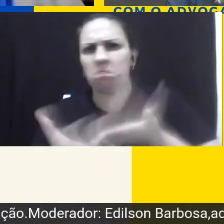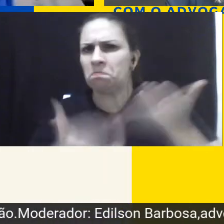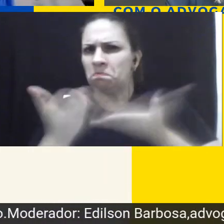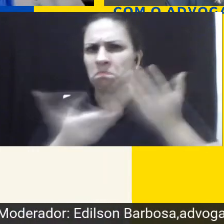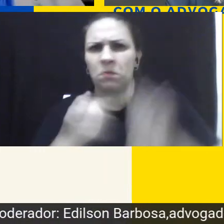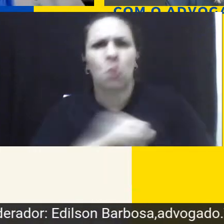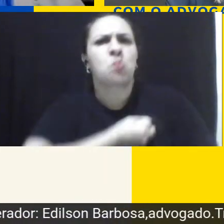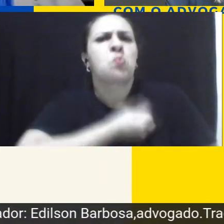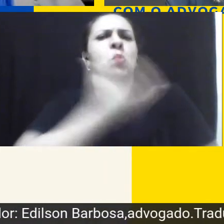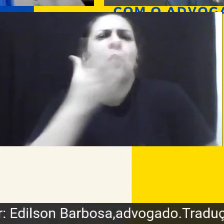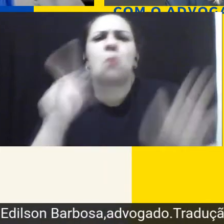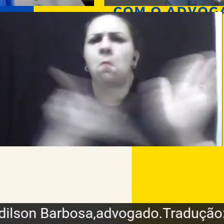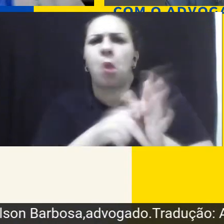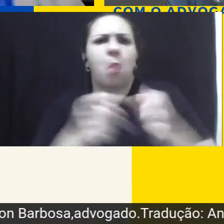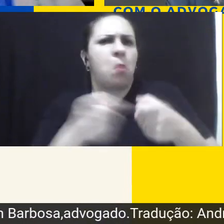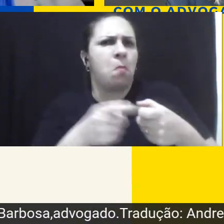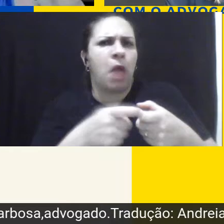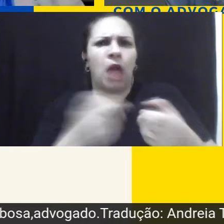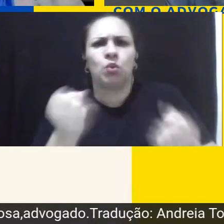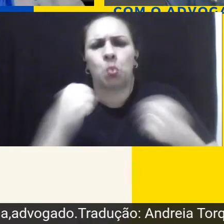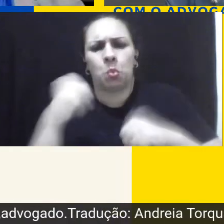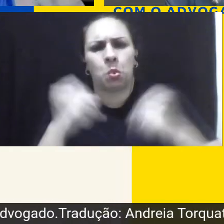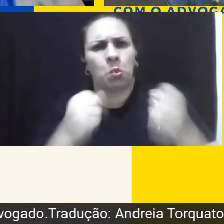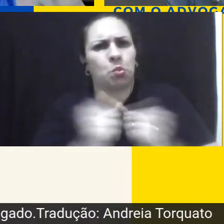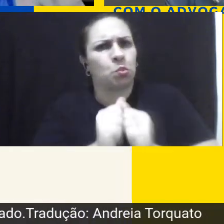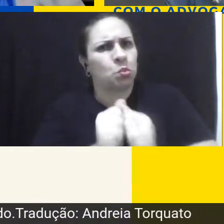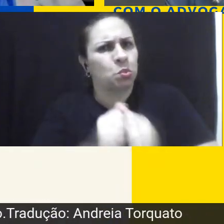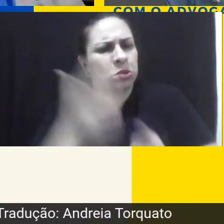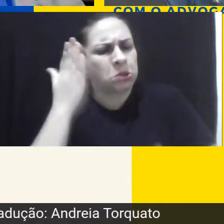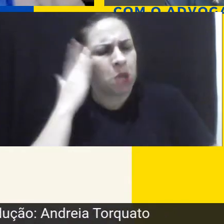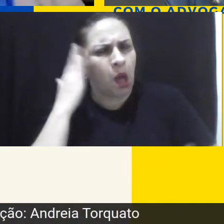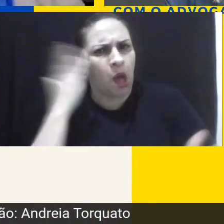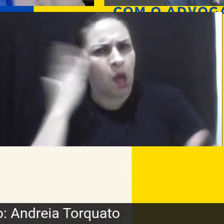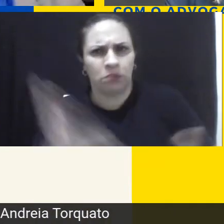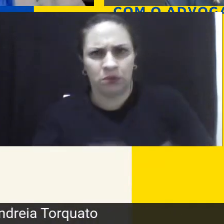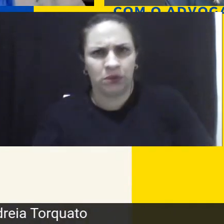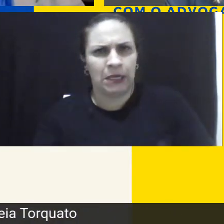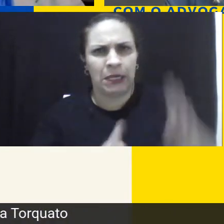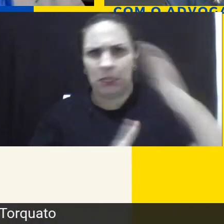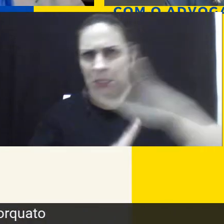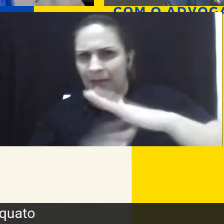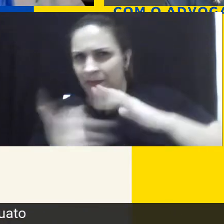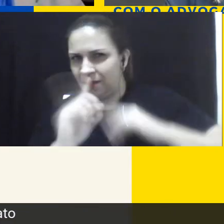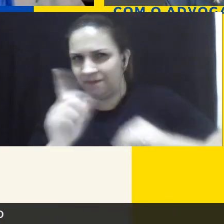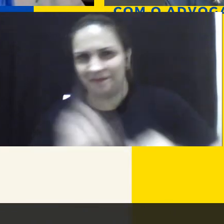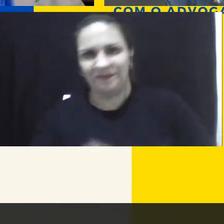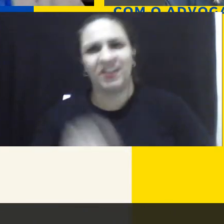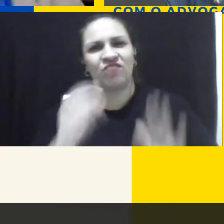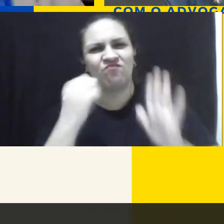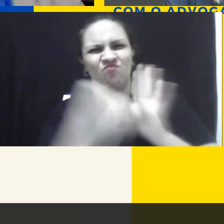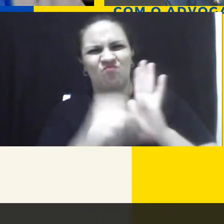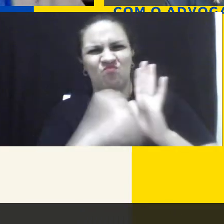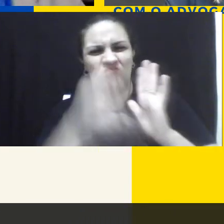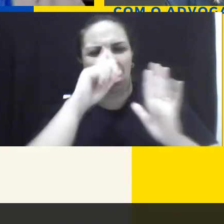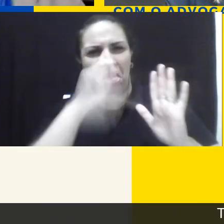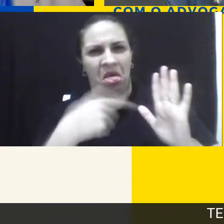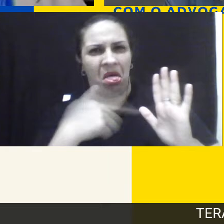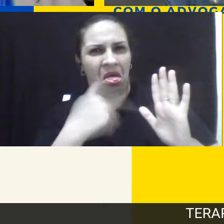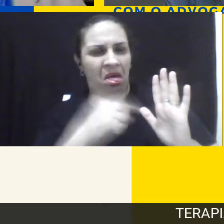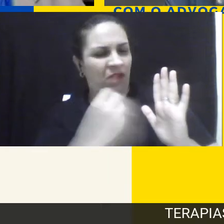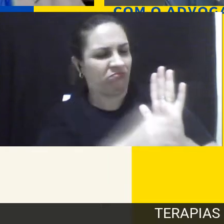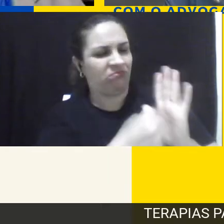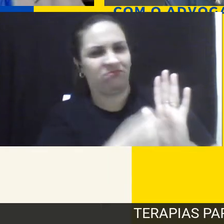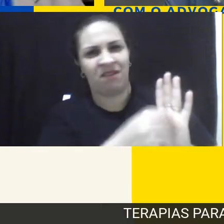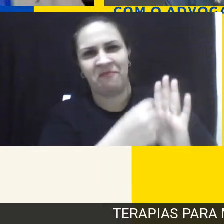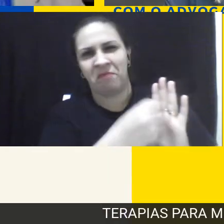tem que definir é o profissional que está o acompanhando. Então, doutor Romeu agora tem um abaixo-assinado, porque não é fácil aprovar a lei no